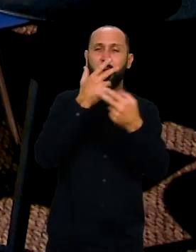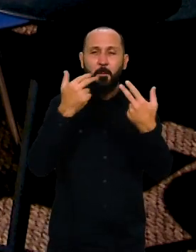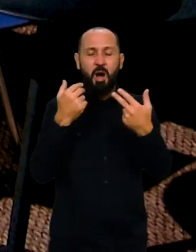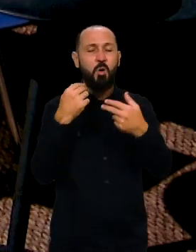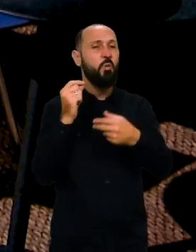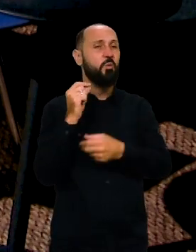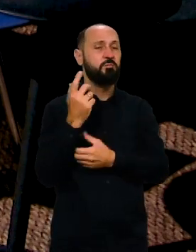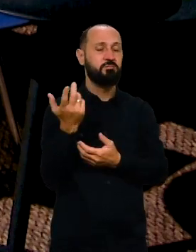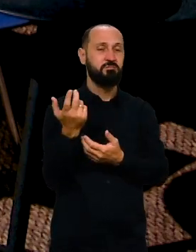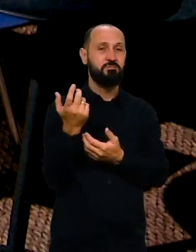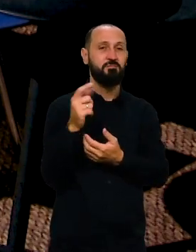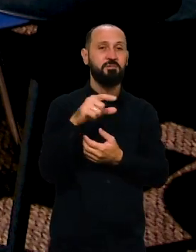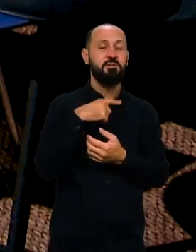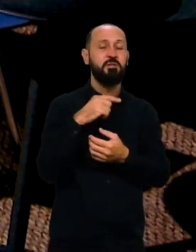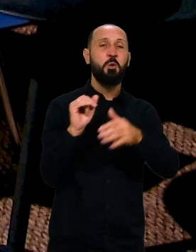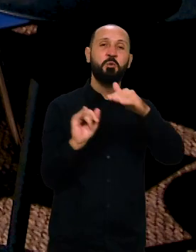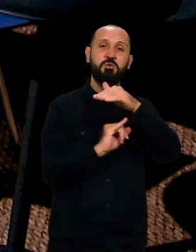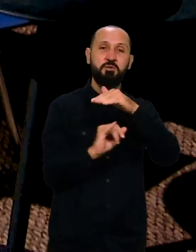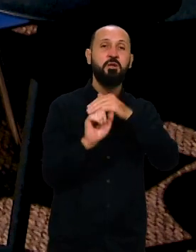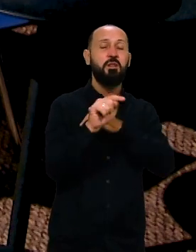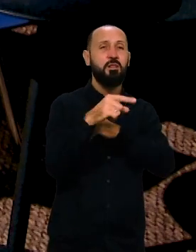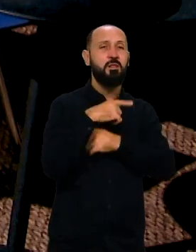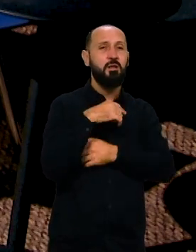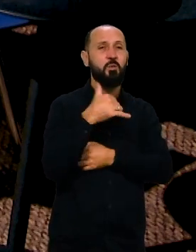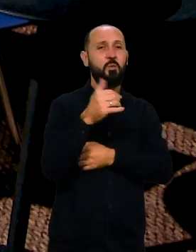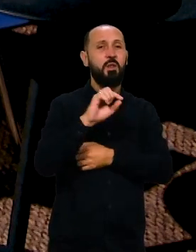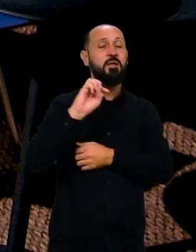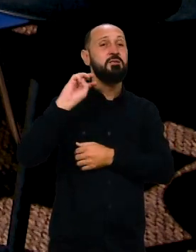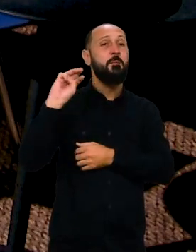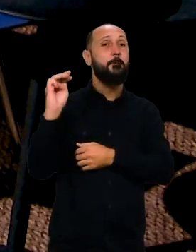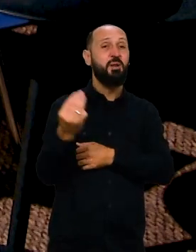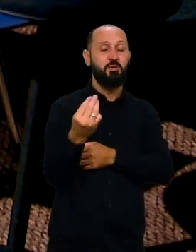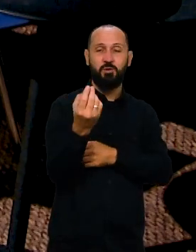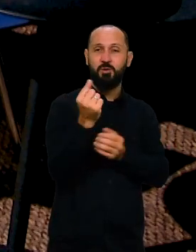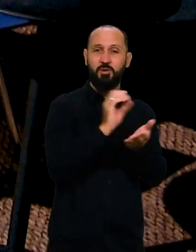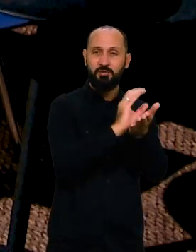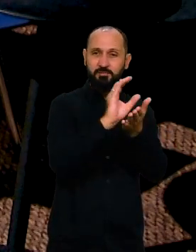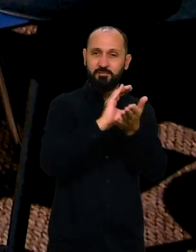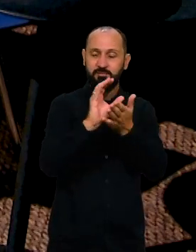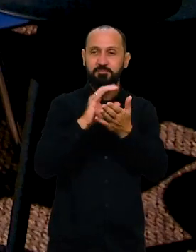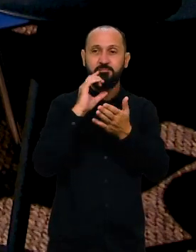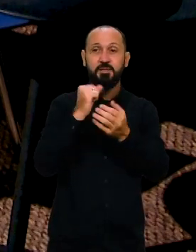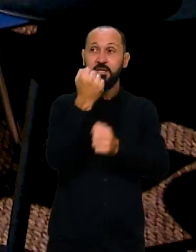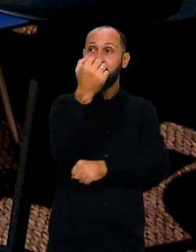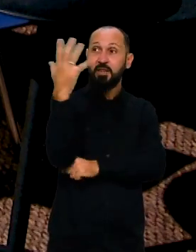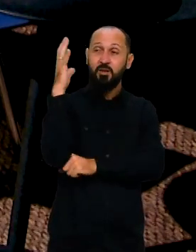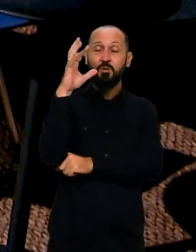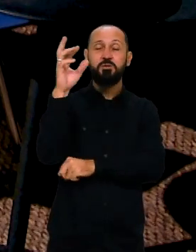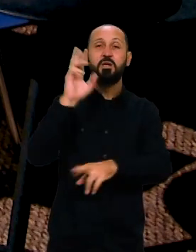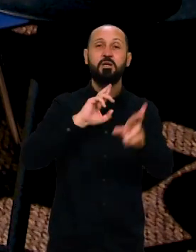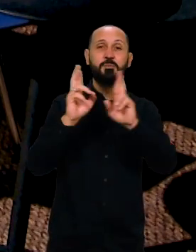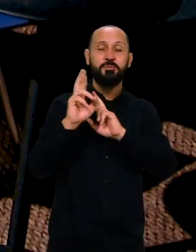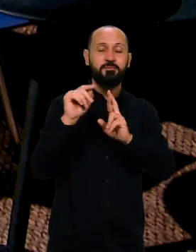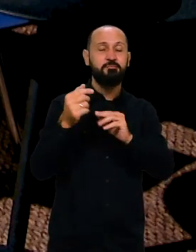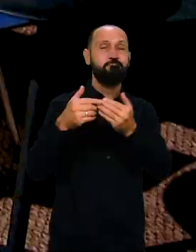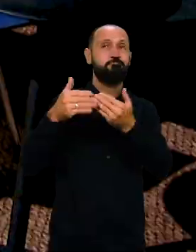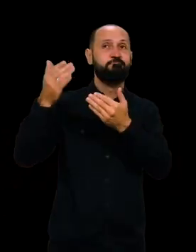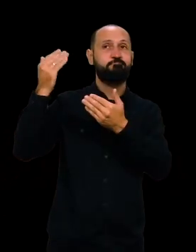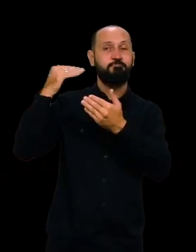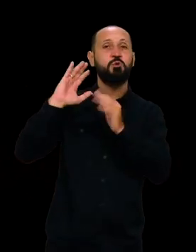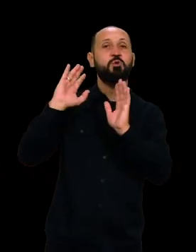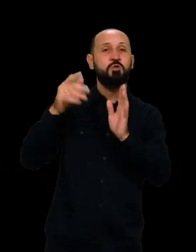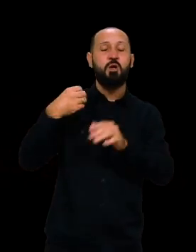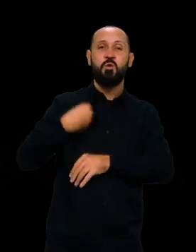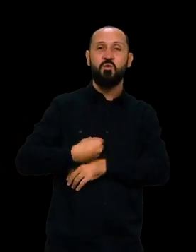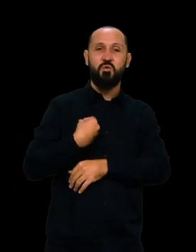animal, de doenças. E tem Mato Grosso do Sul, tem um instituto desse, com 10 milhões de investimento, que traz soluções a partir da natureza.